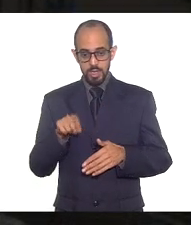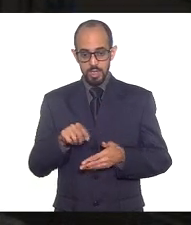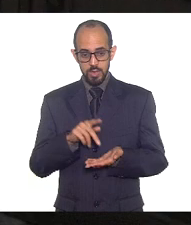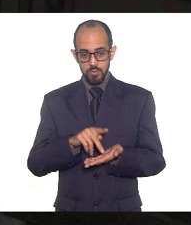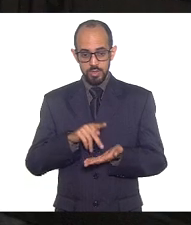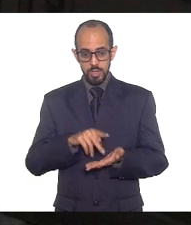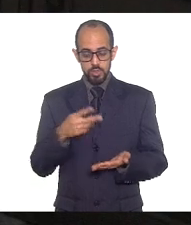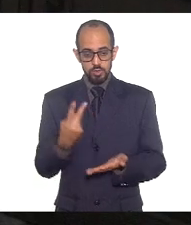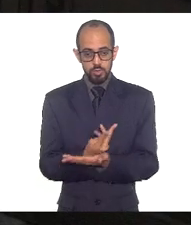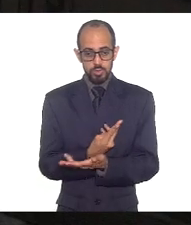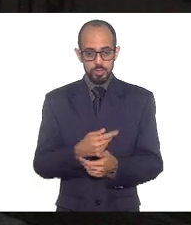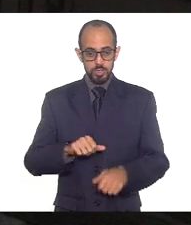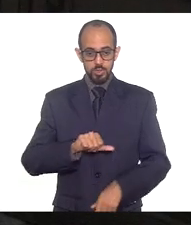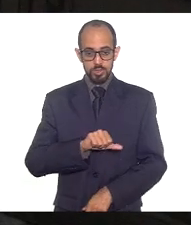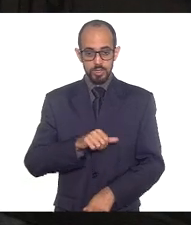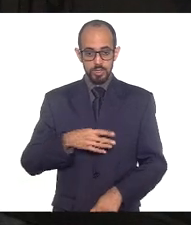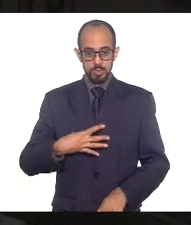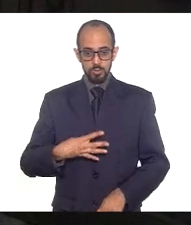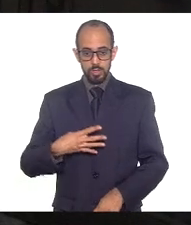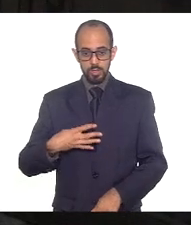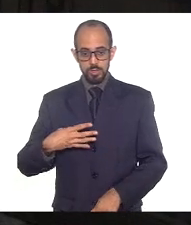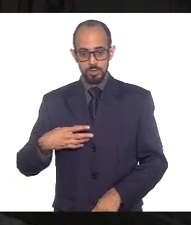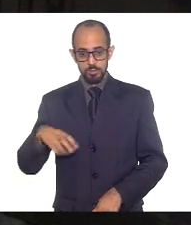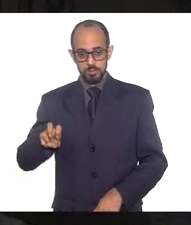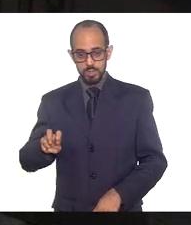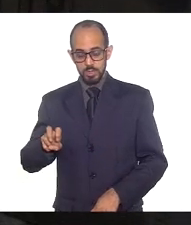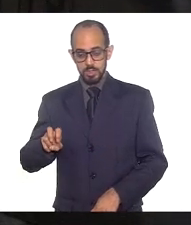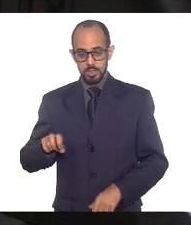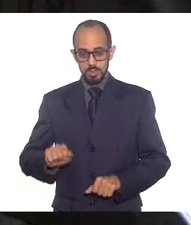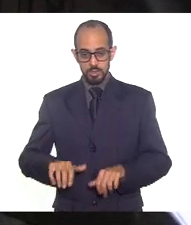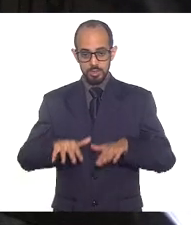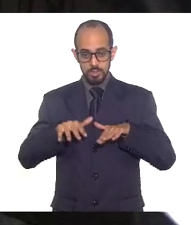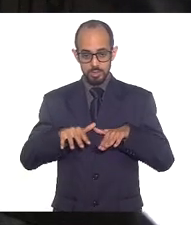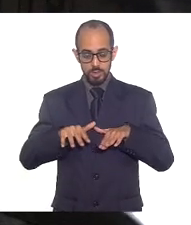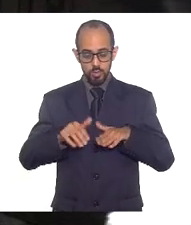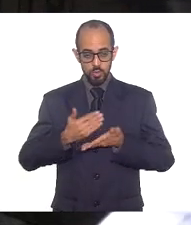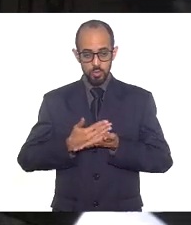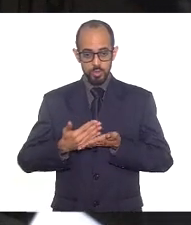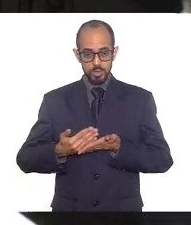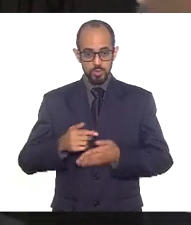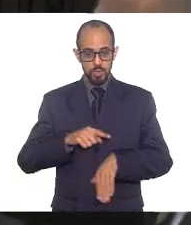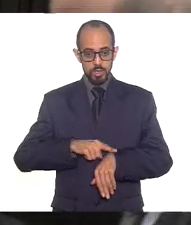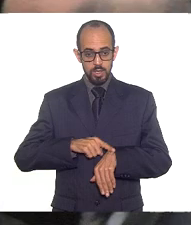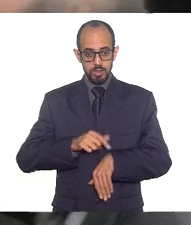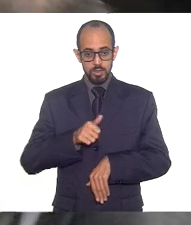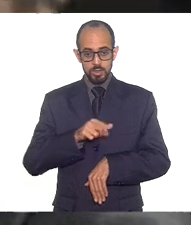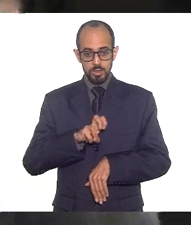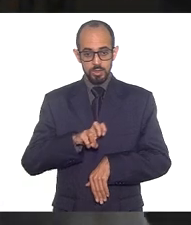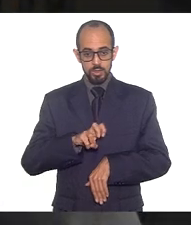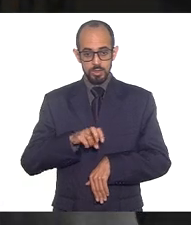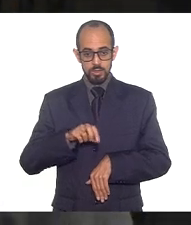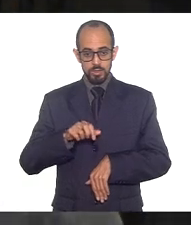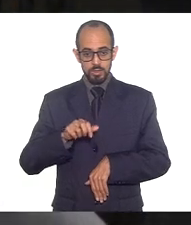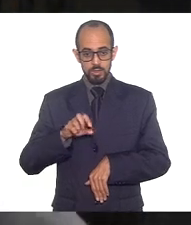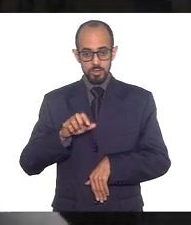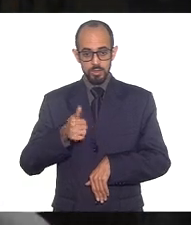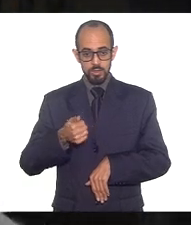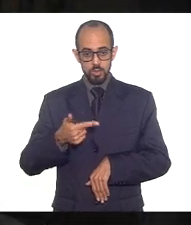com exatidão o ocorrido na 145ª sessão extraordinária que iniciada as 15:12